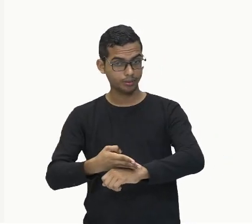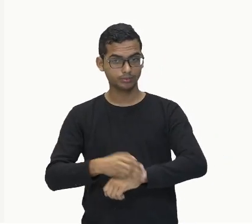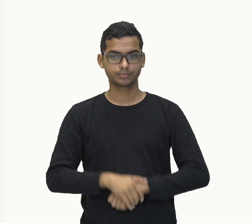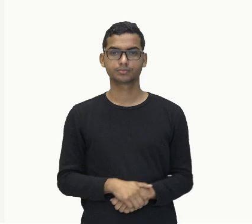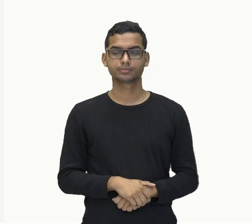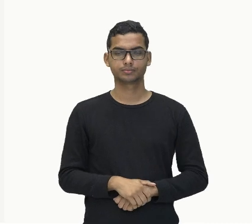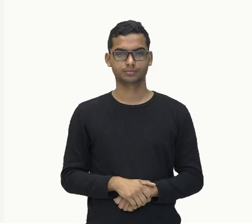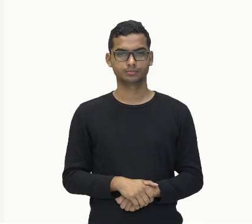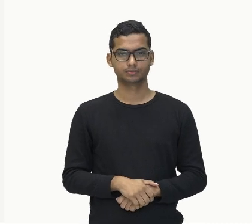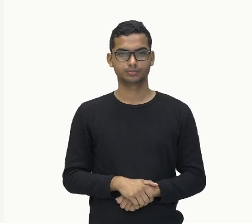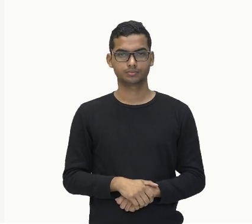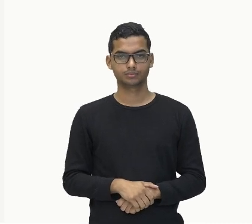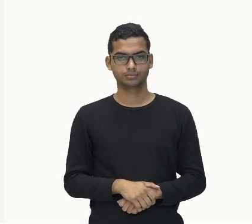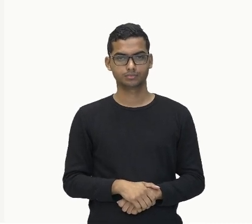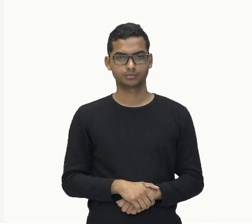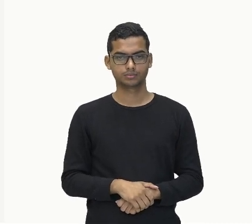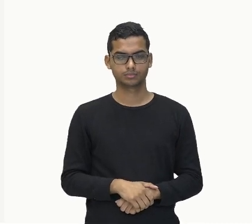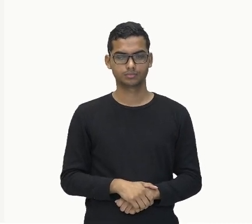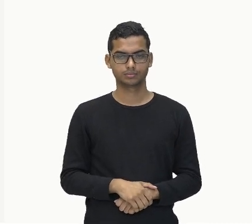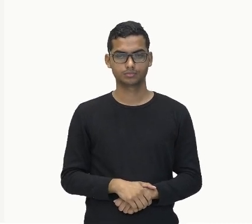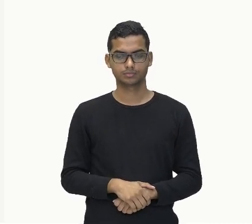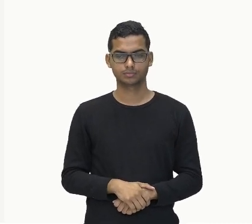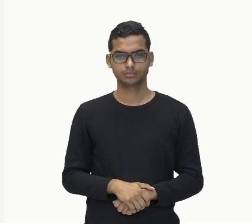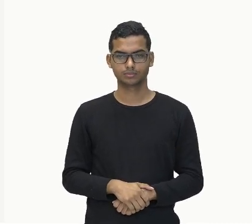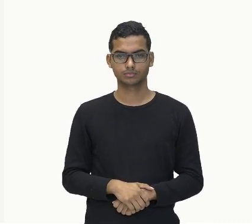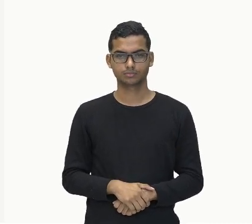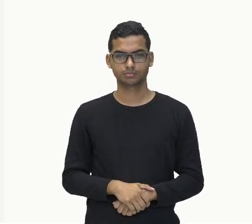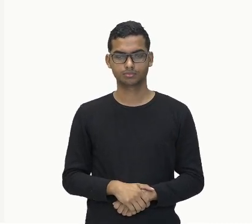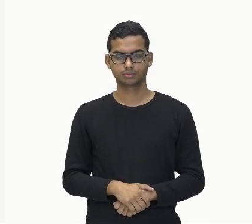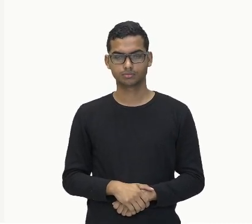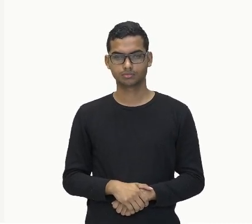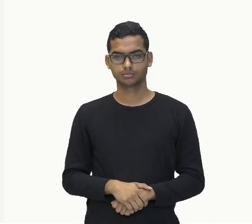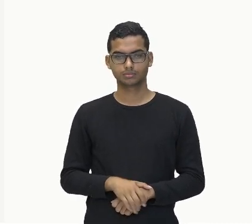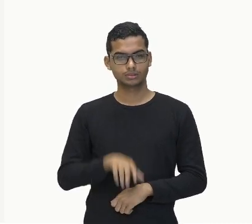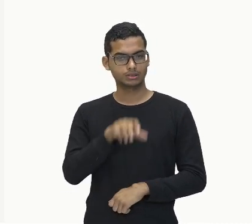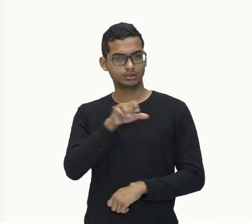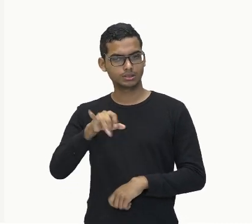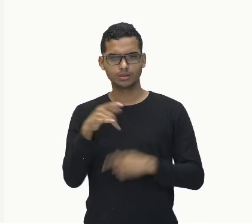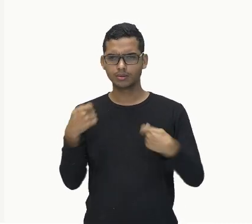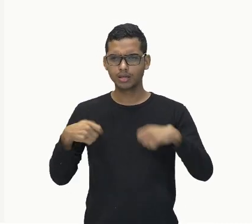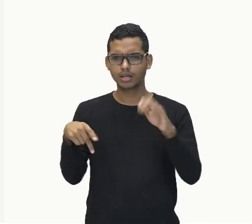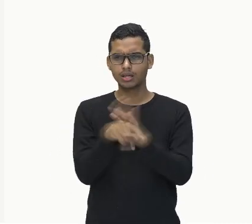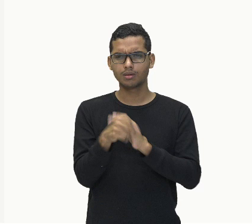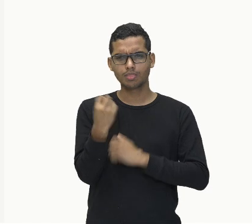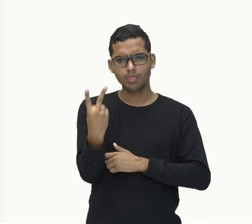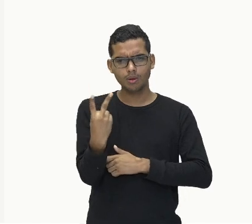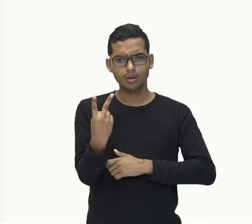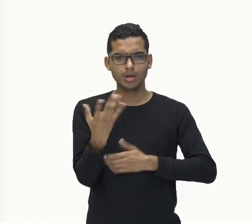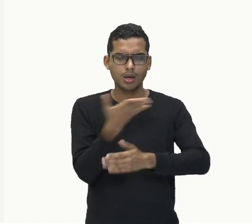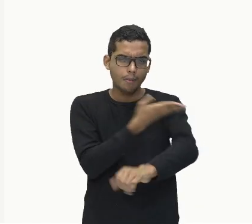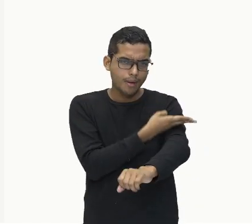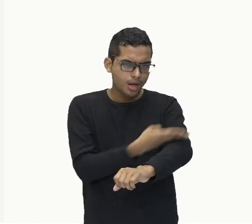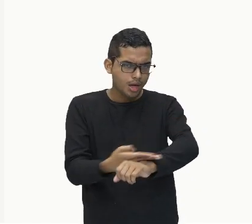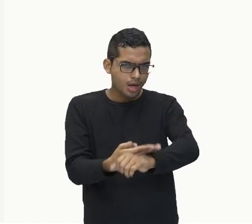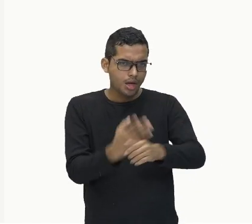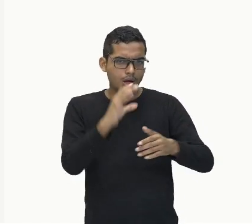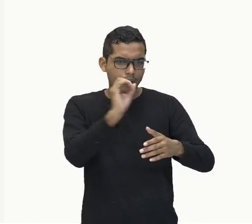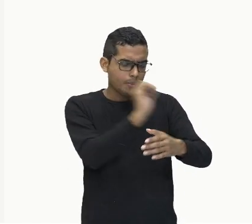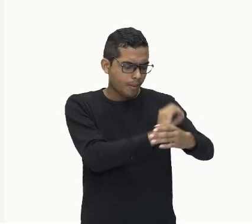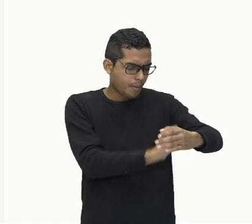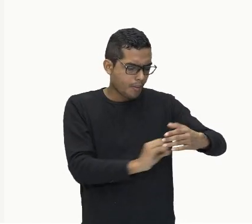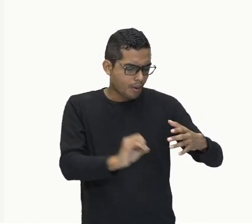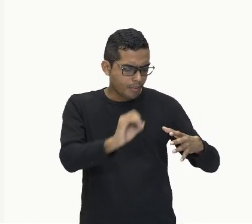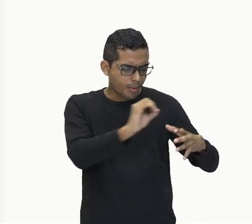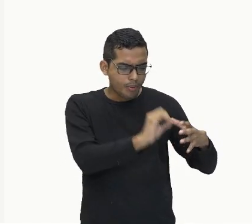Bom, se a gente, vou colocar só o 2 aqui, se a gente precisa retirar 2 brancas, mas no total a gente precisa retirar